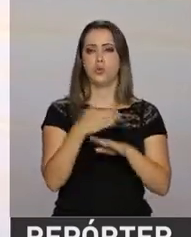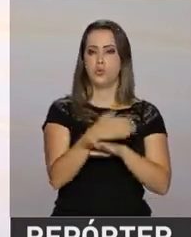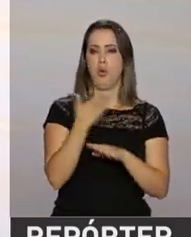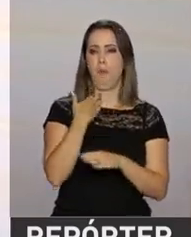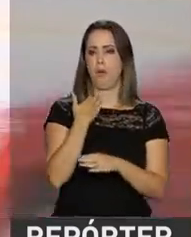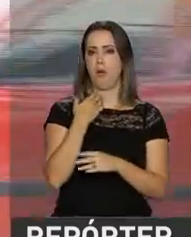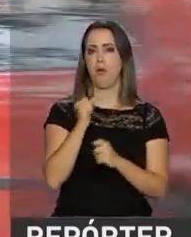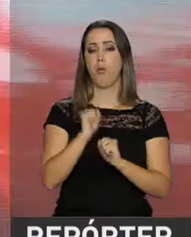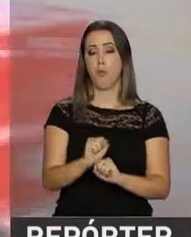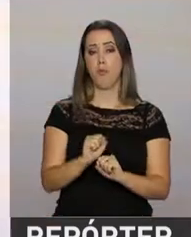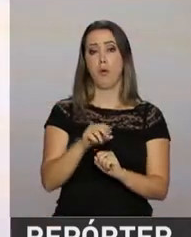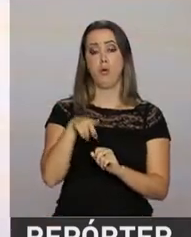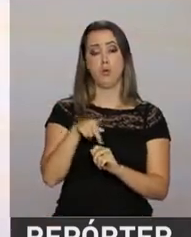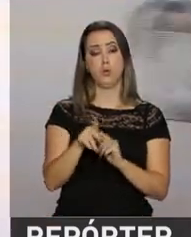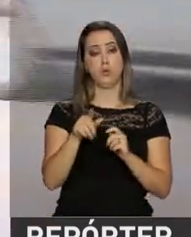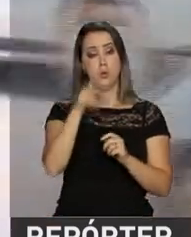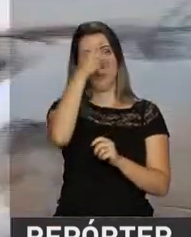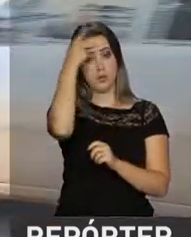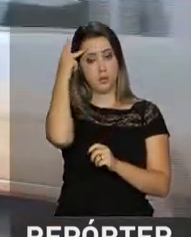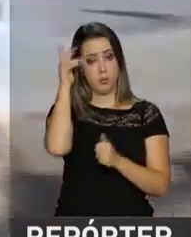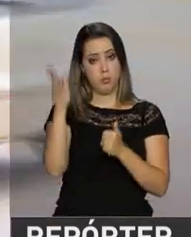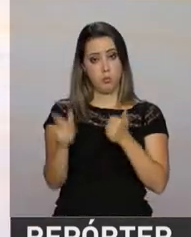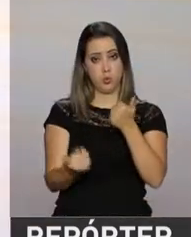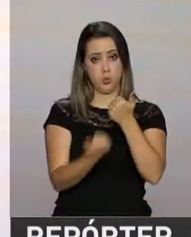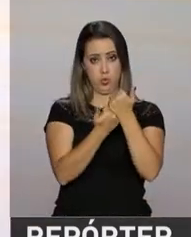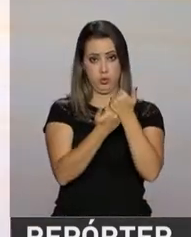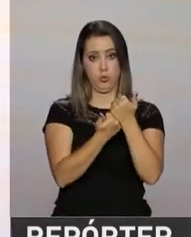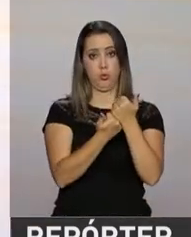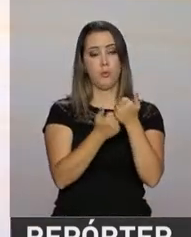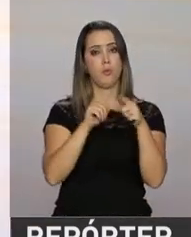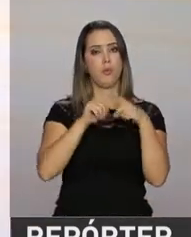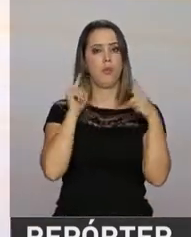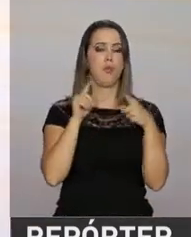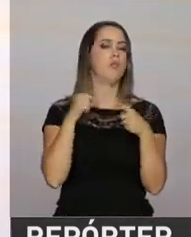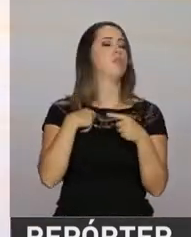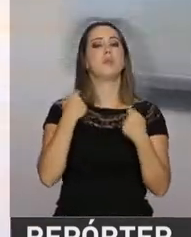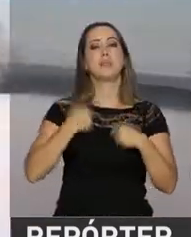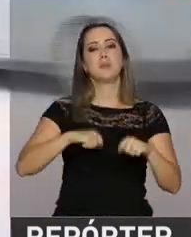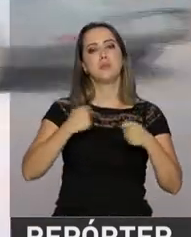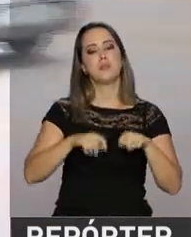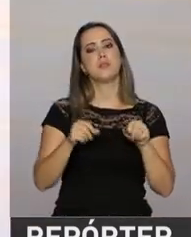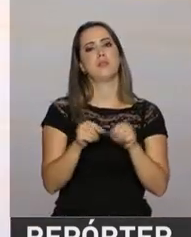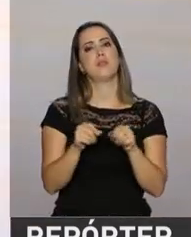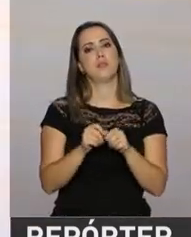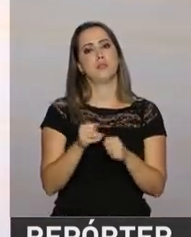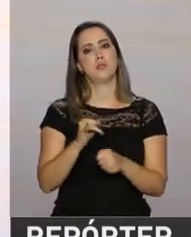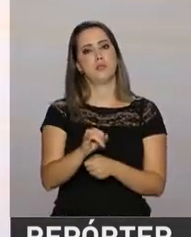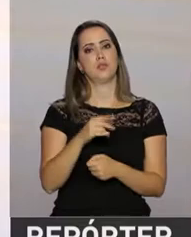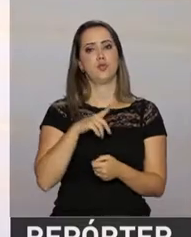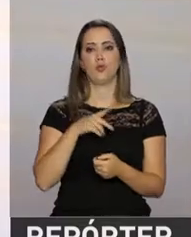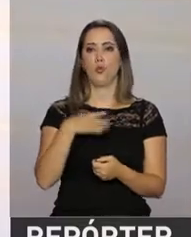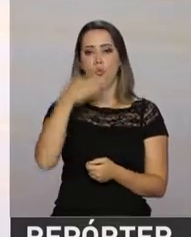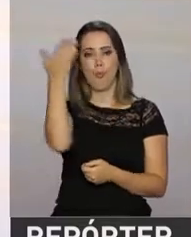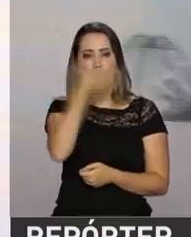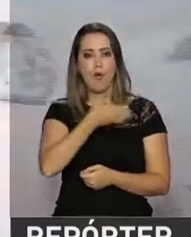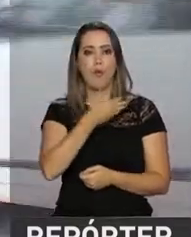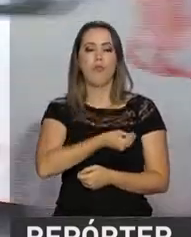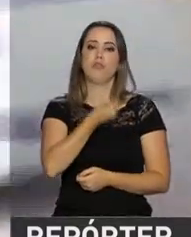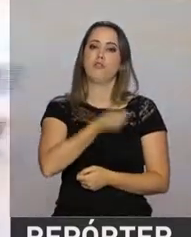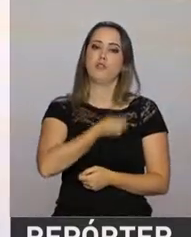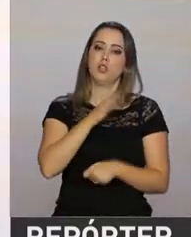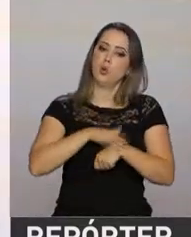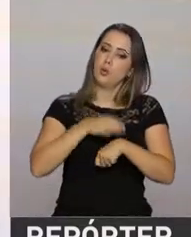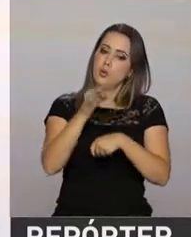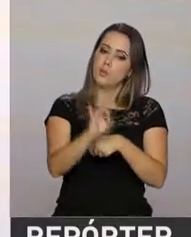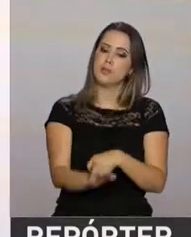pode fazer tudo por meio de um procurador o procedimento é obrigatório quem não fizer a comprovação de vida no